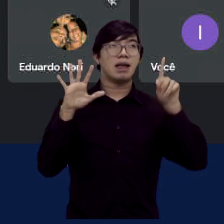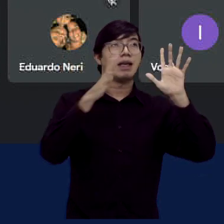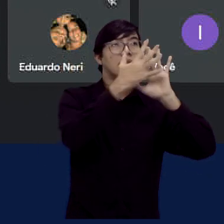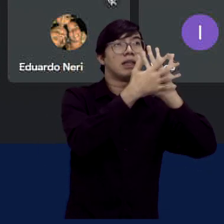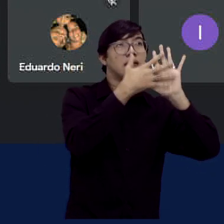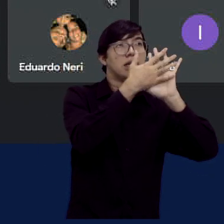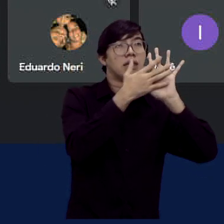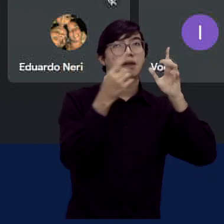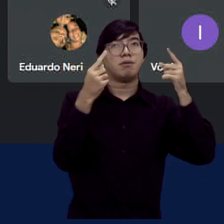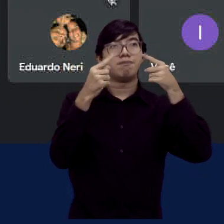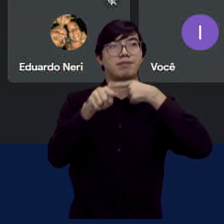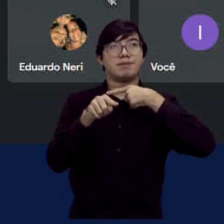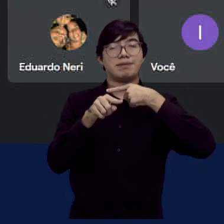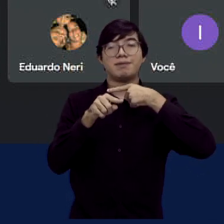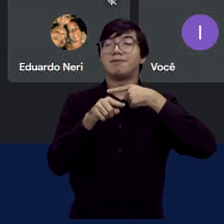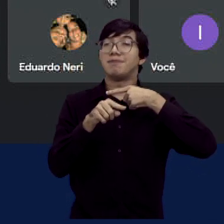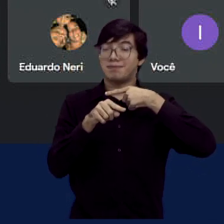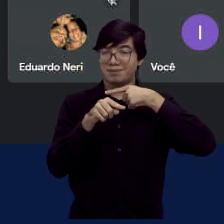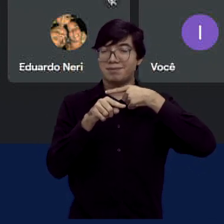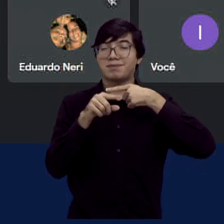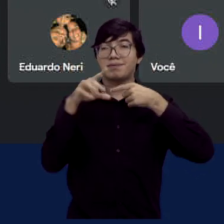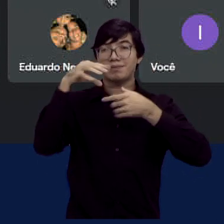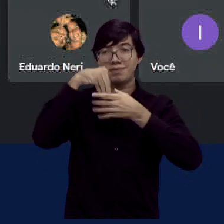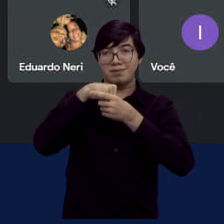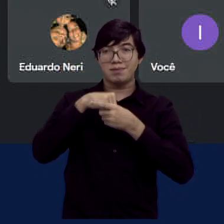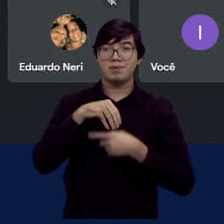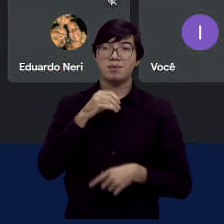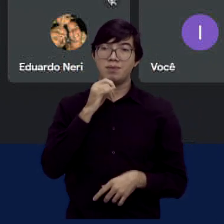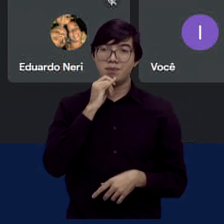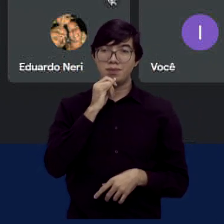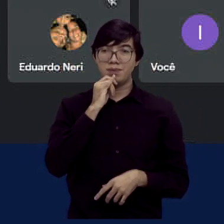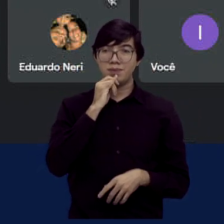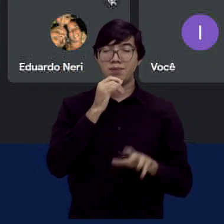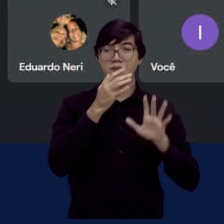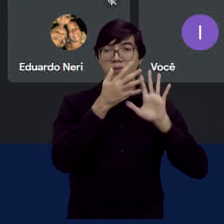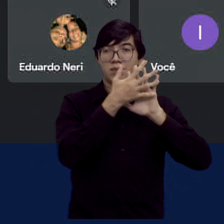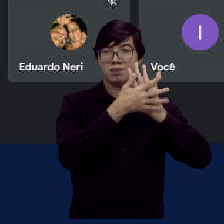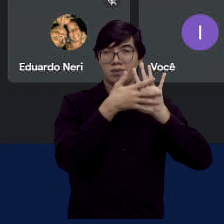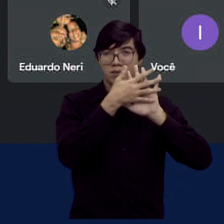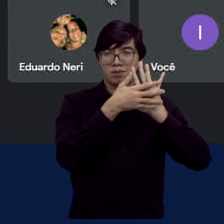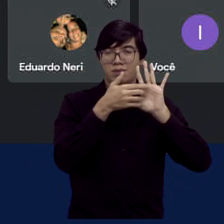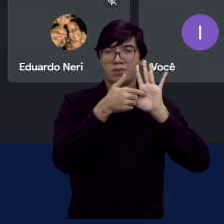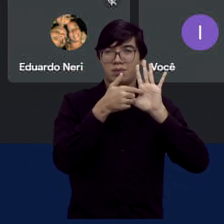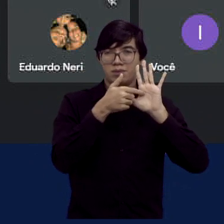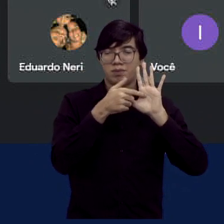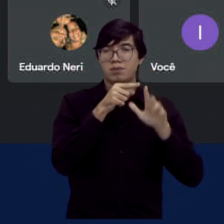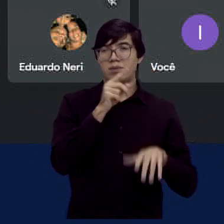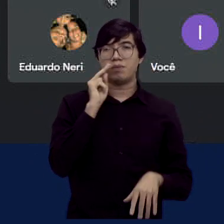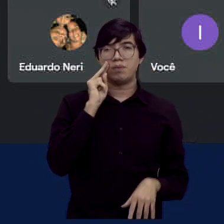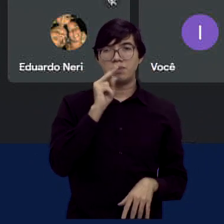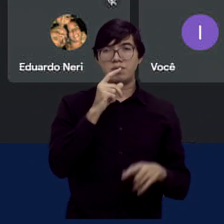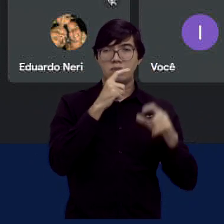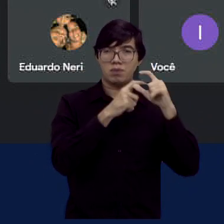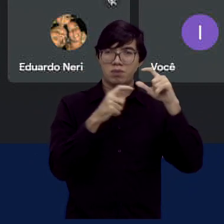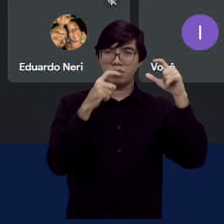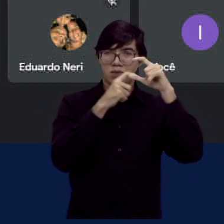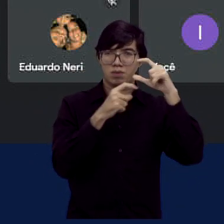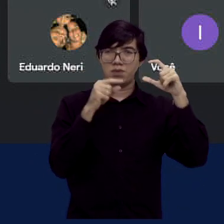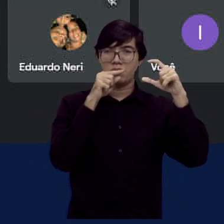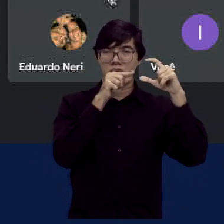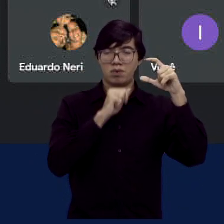vi um quadrinho chamado Carniça e a Blindagem Mística, de um autor paraibano chamado